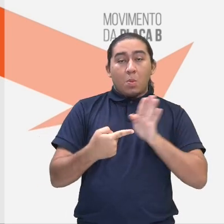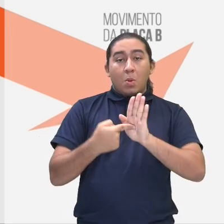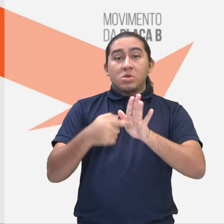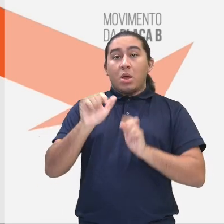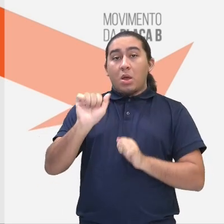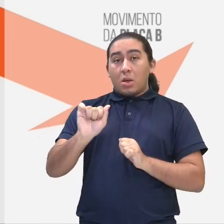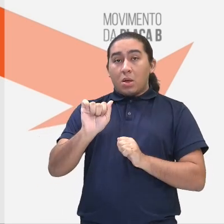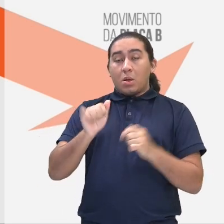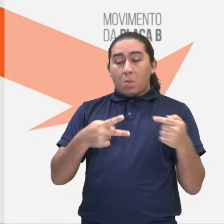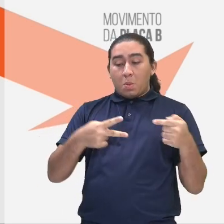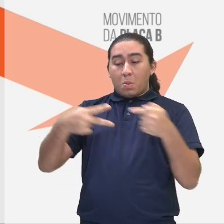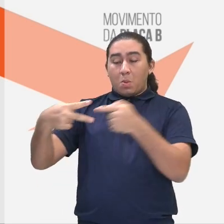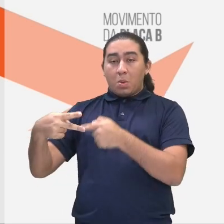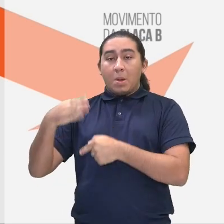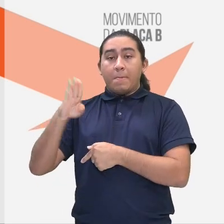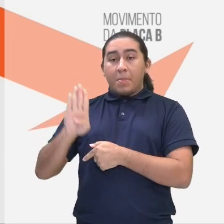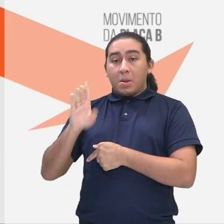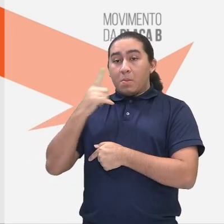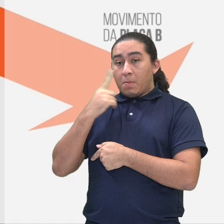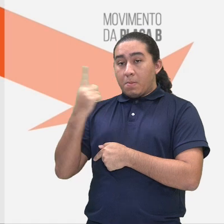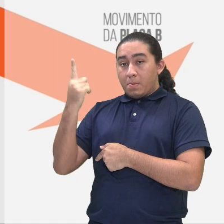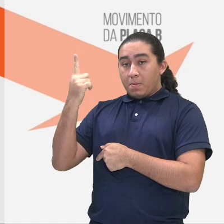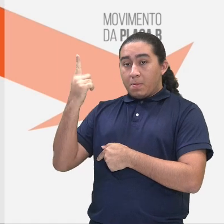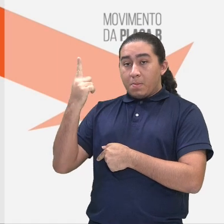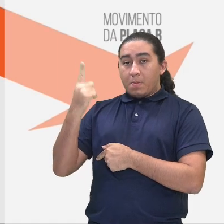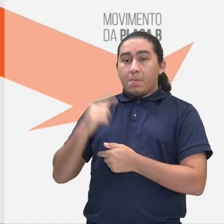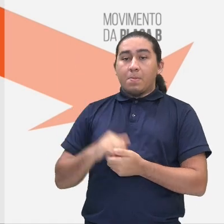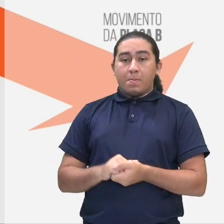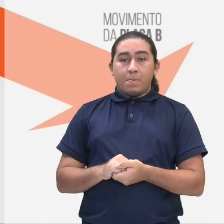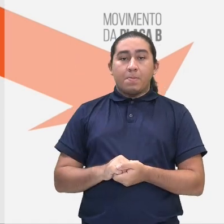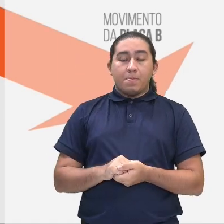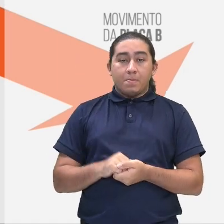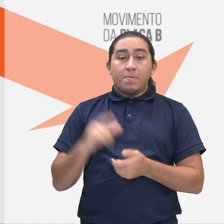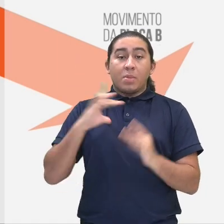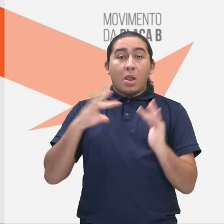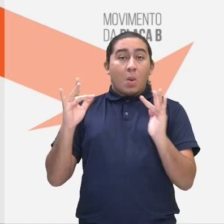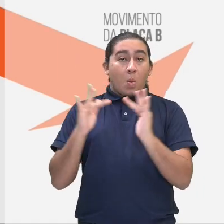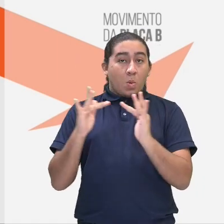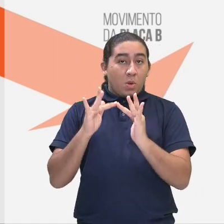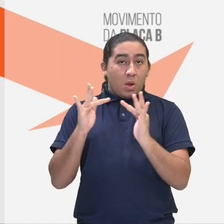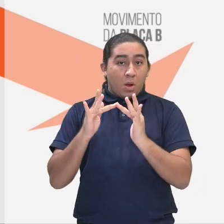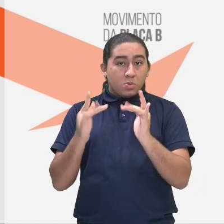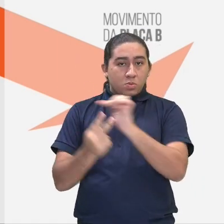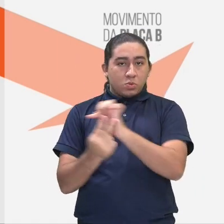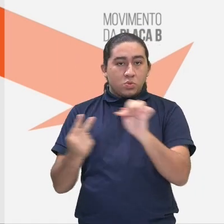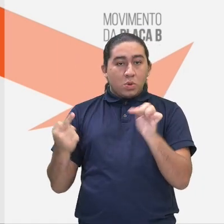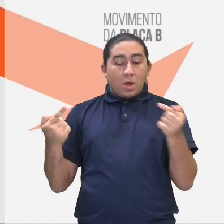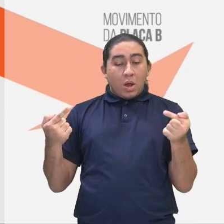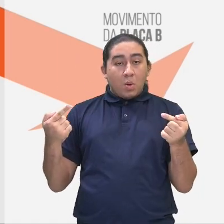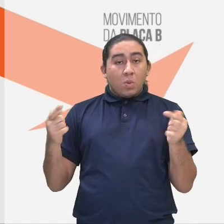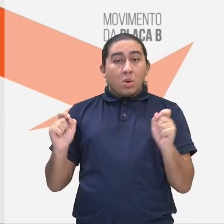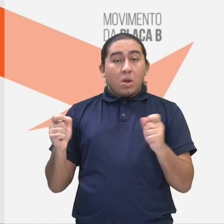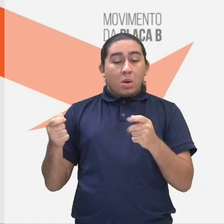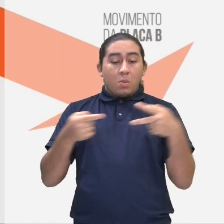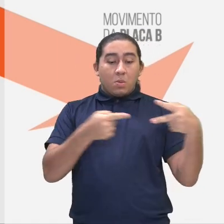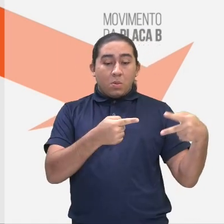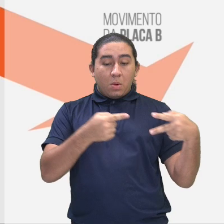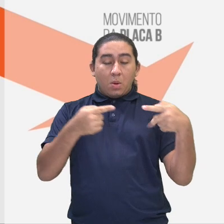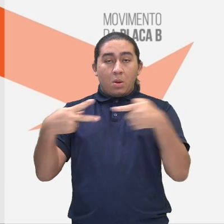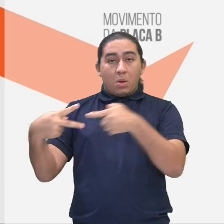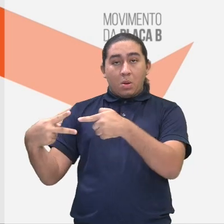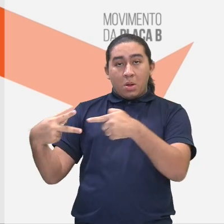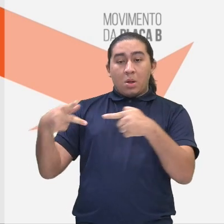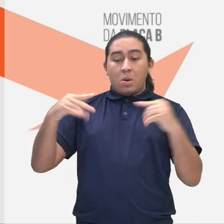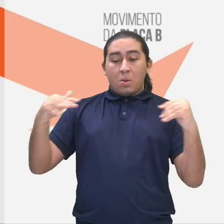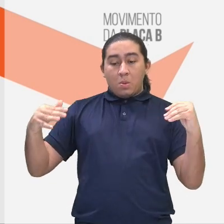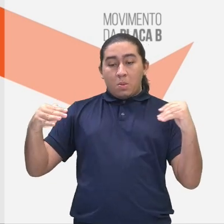para o outro lado a placa B. Então elas estão ali, né, se colidindo, né, em movimentos opostos, e isso vai